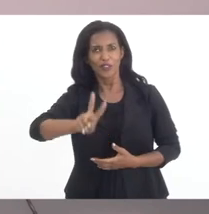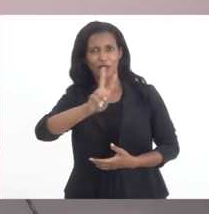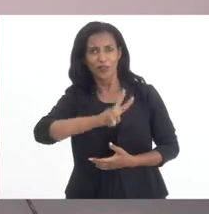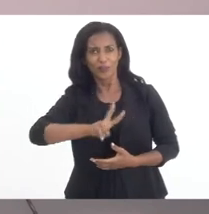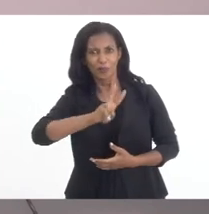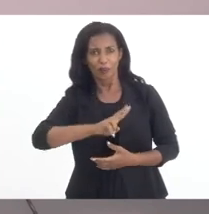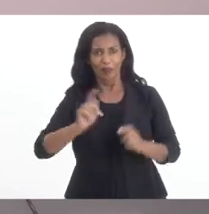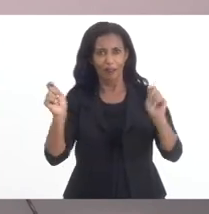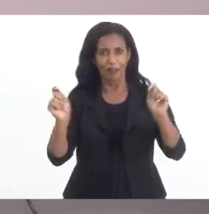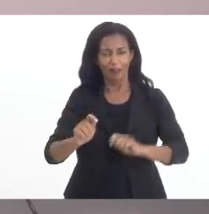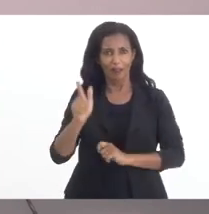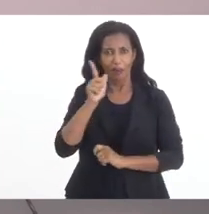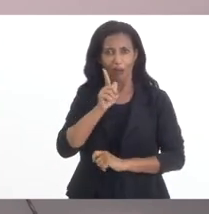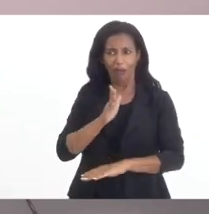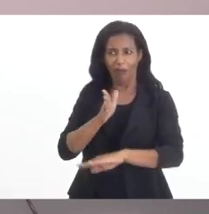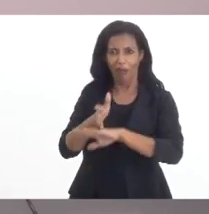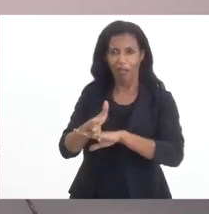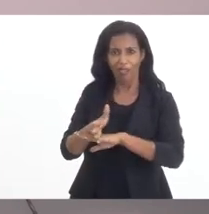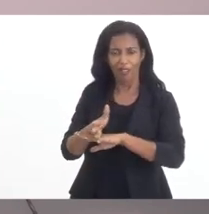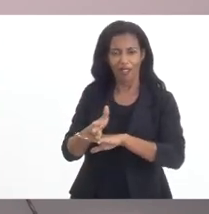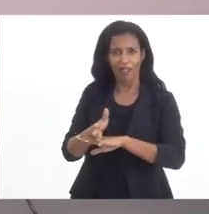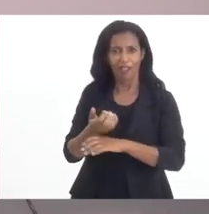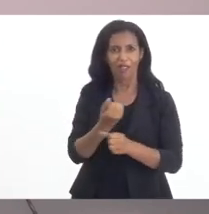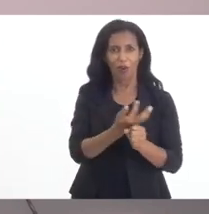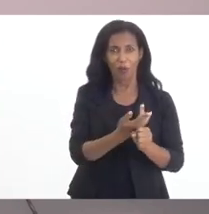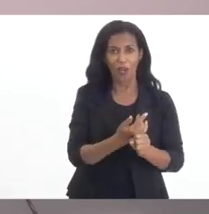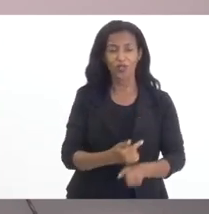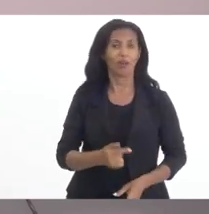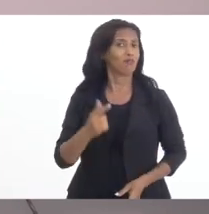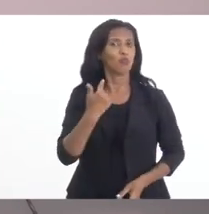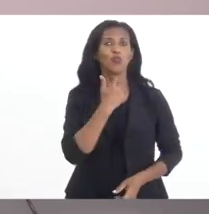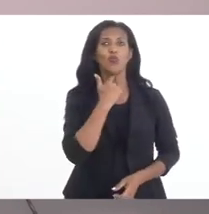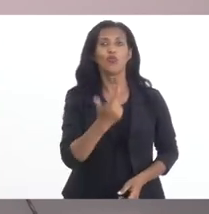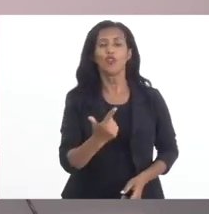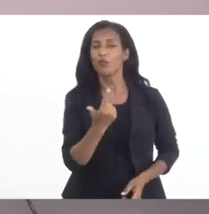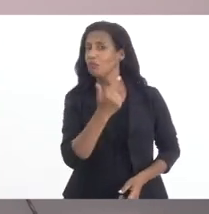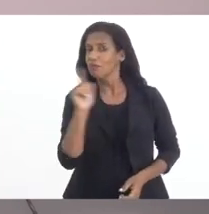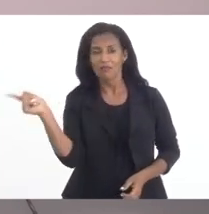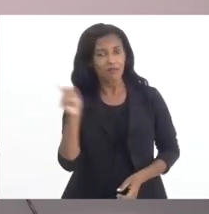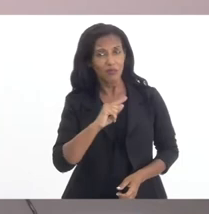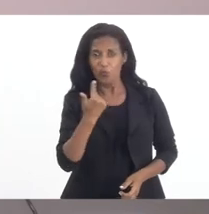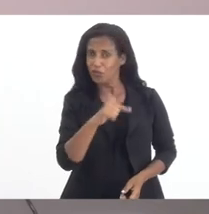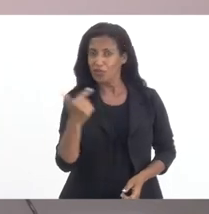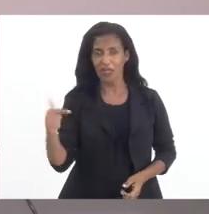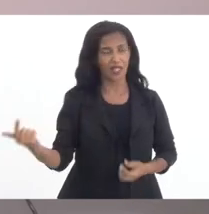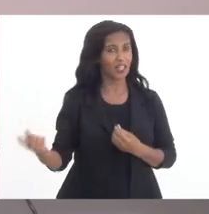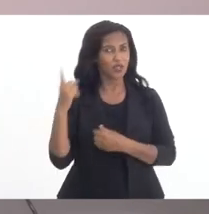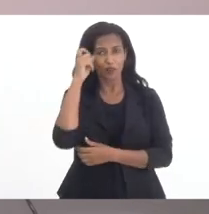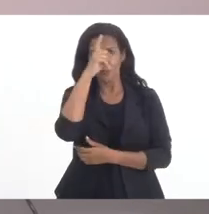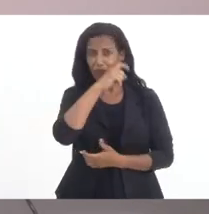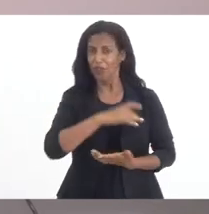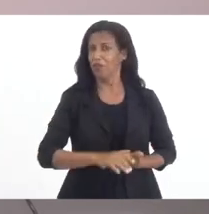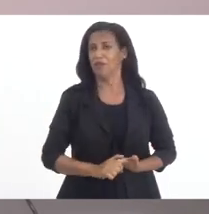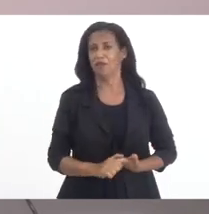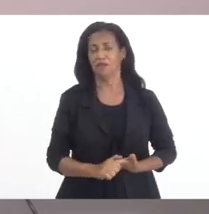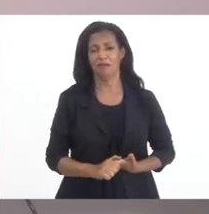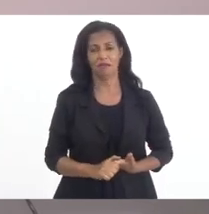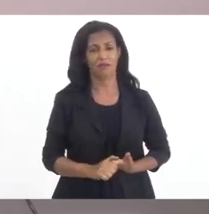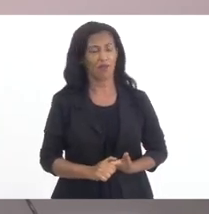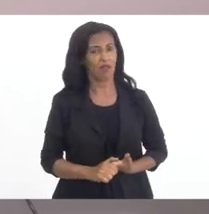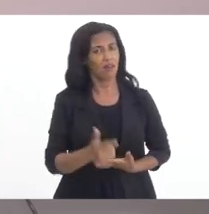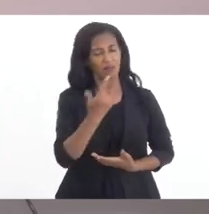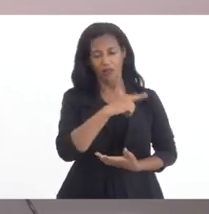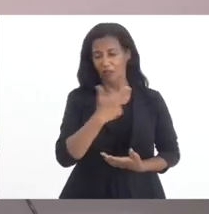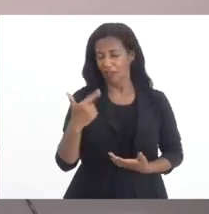para poder fazer parte da UERJ? Claro que não. Claro que não. É muito difícil existir. Não